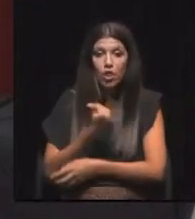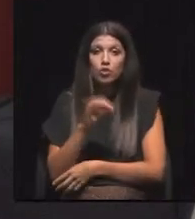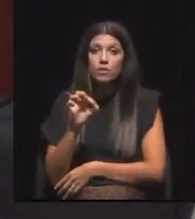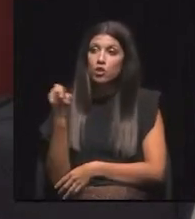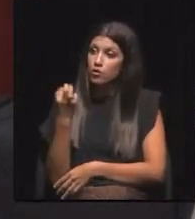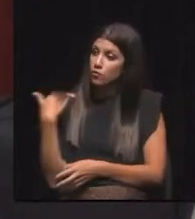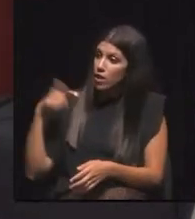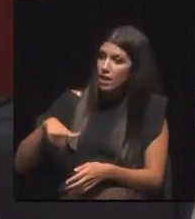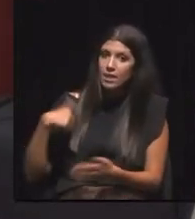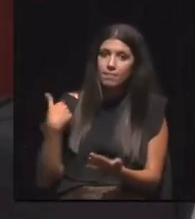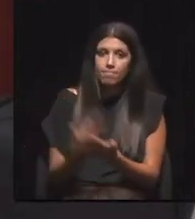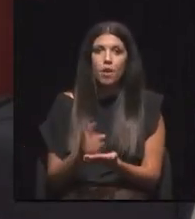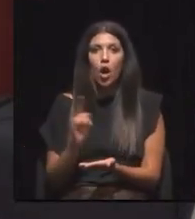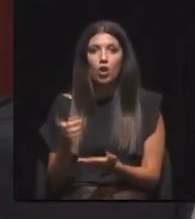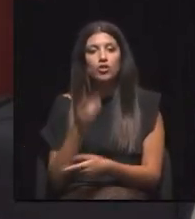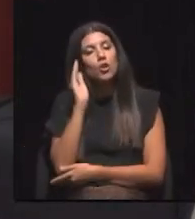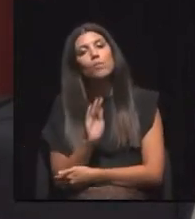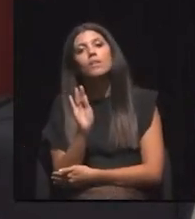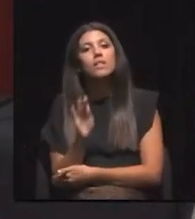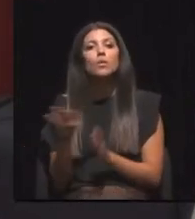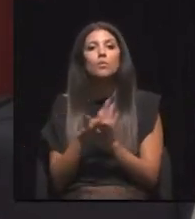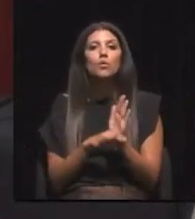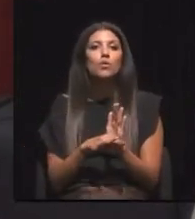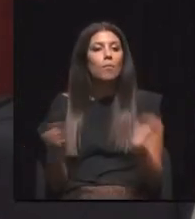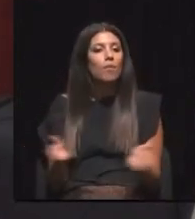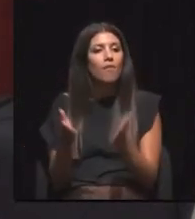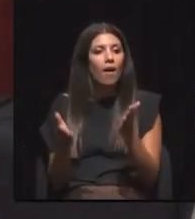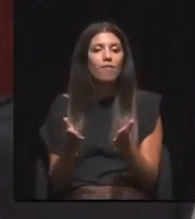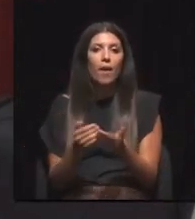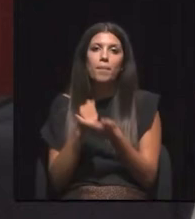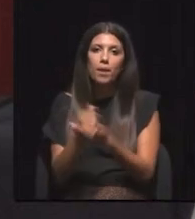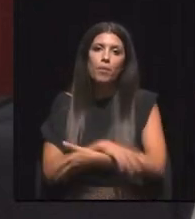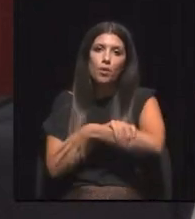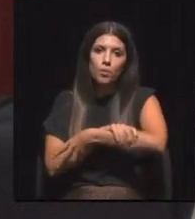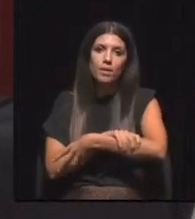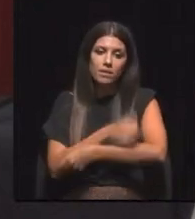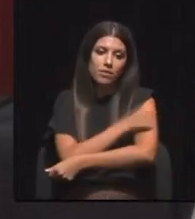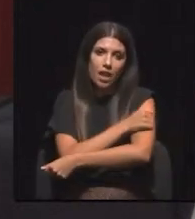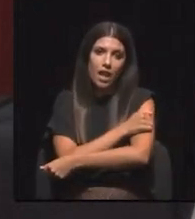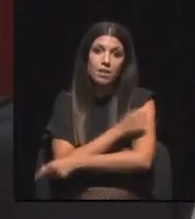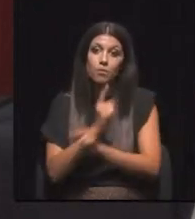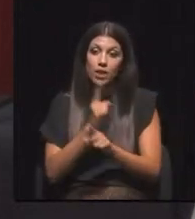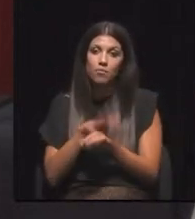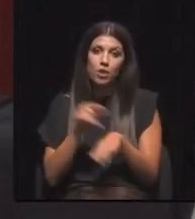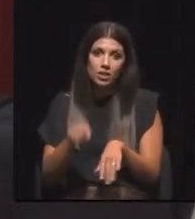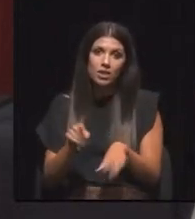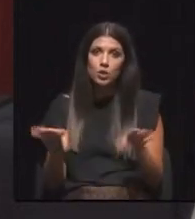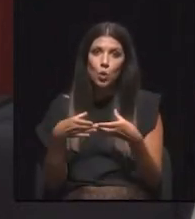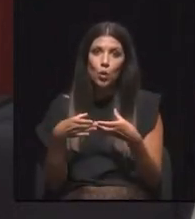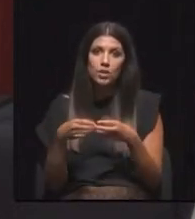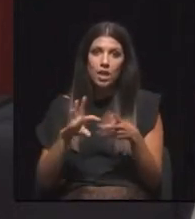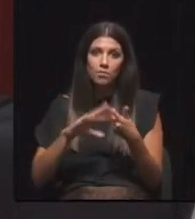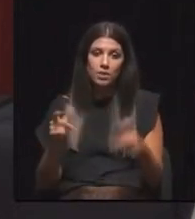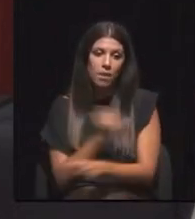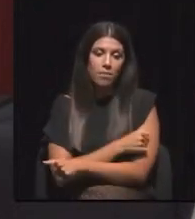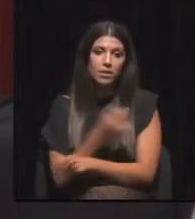aqui, à Assembleia Municipal, a recomendação para um programa de incentivo às cooperativas habitacionais. Por isto, no Conselho Municipal de Habitação, o